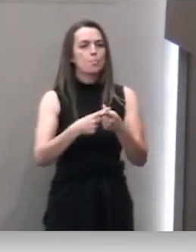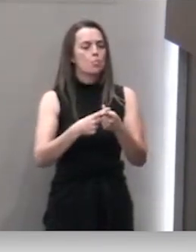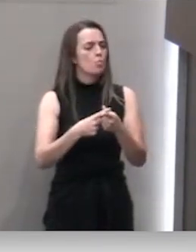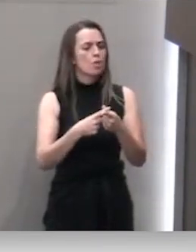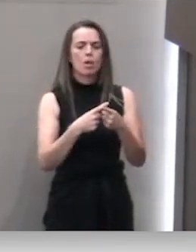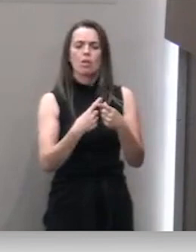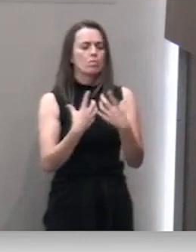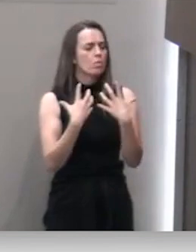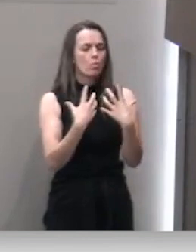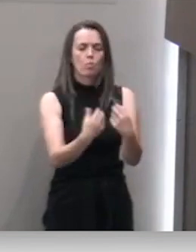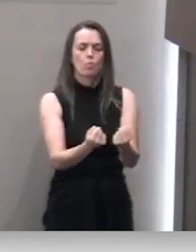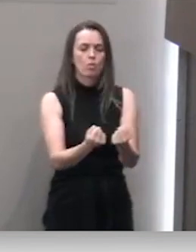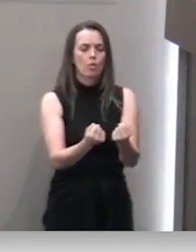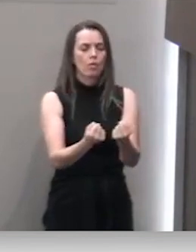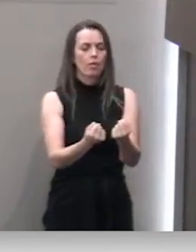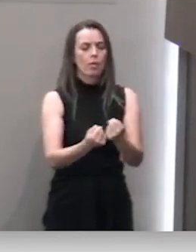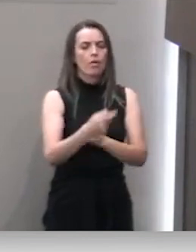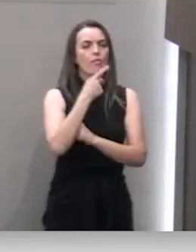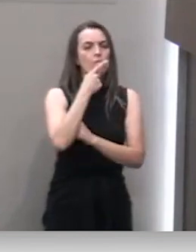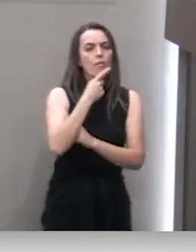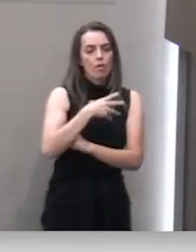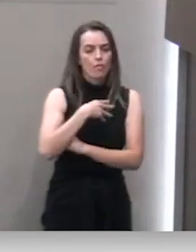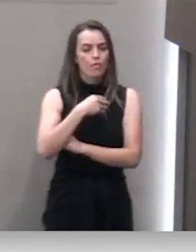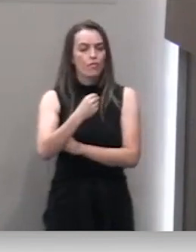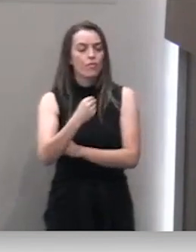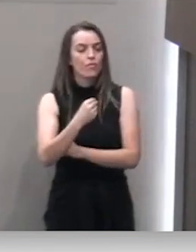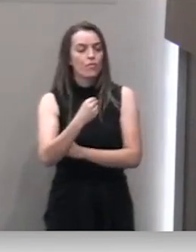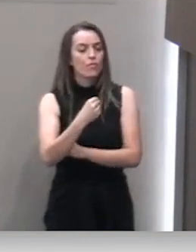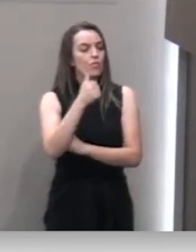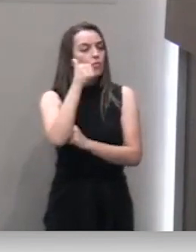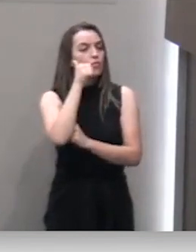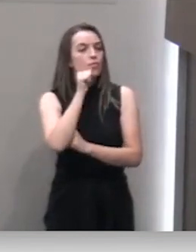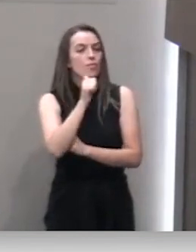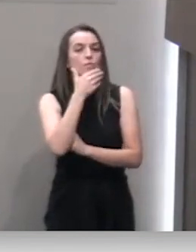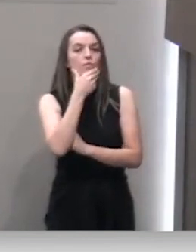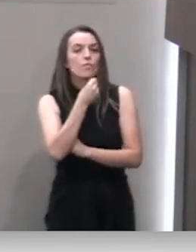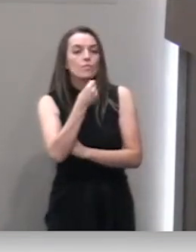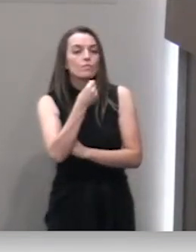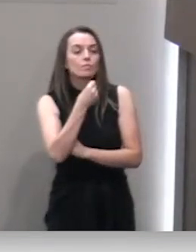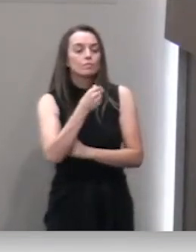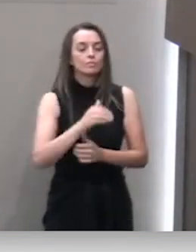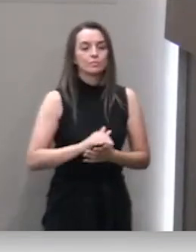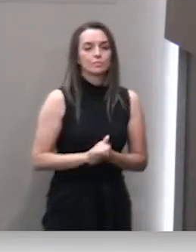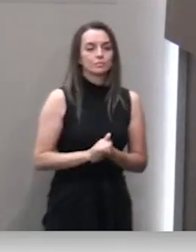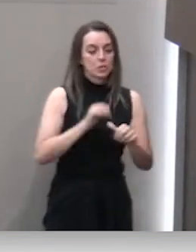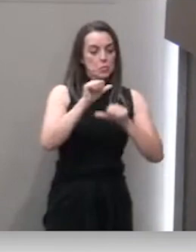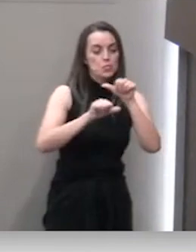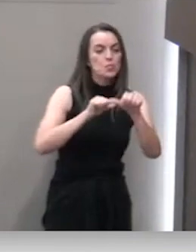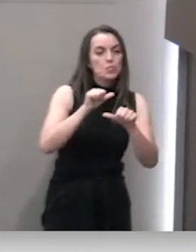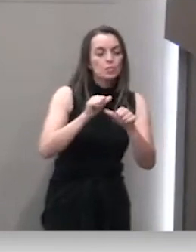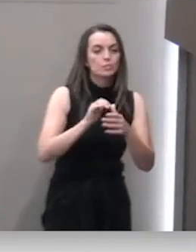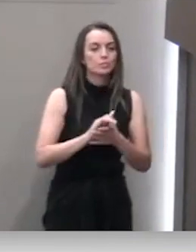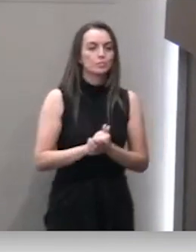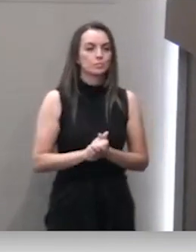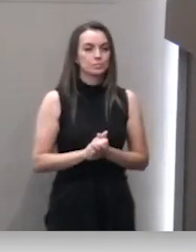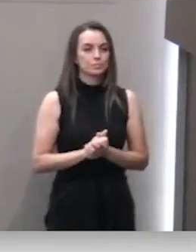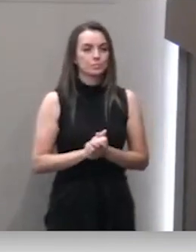Nos Estados Unidos, lá na Califórnia, foi aprovada uma lei que prevê multa e prisão por até 1 ano para